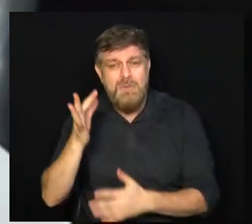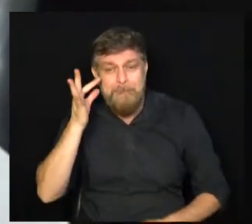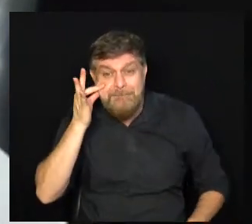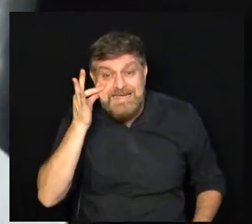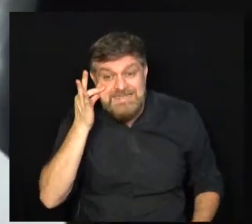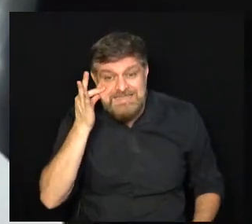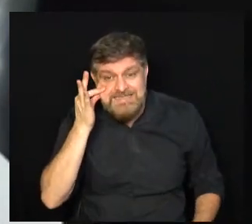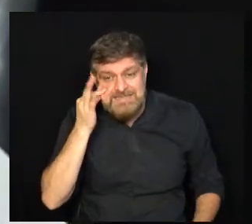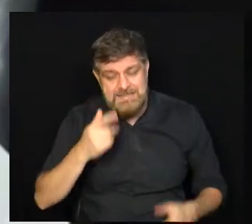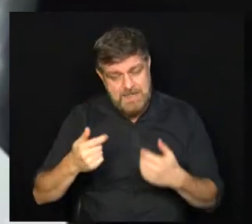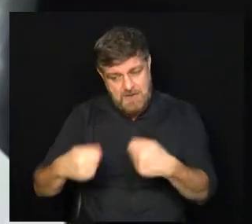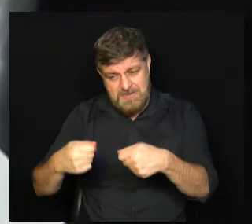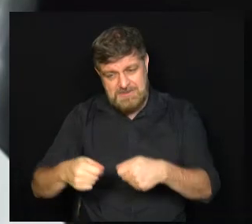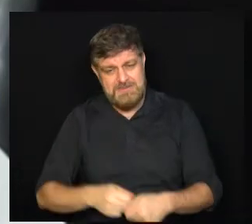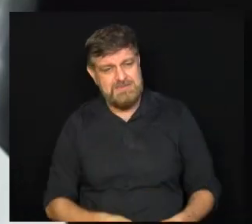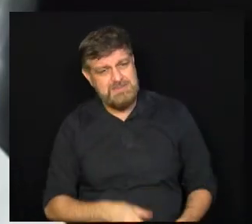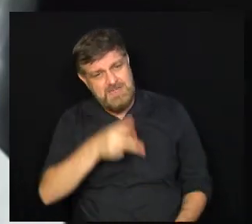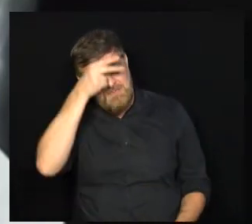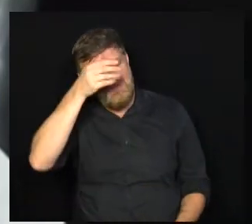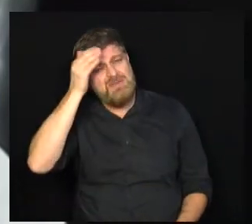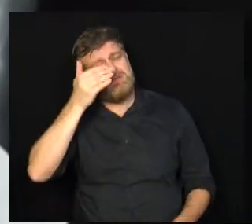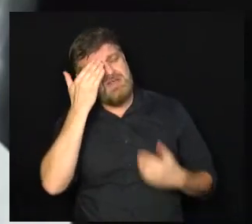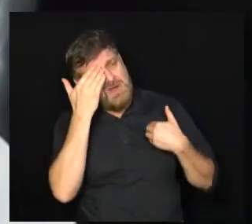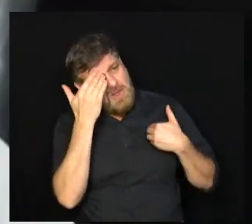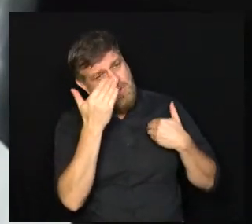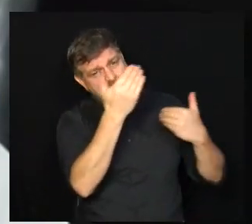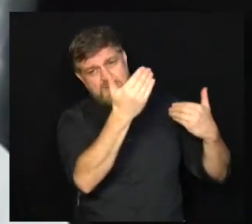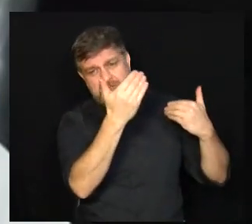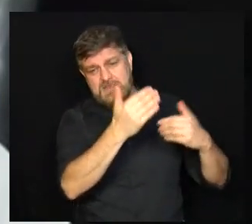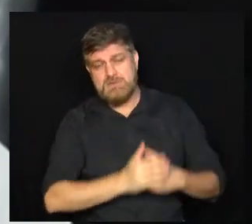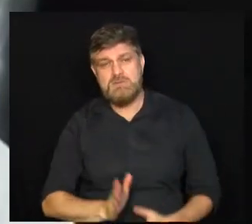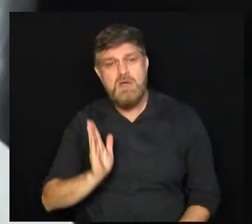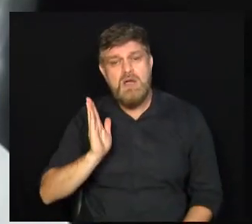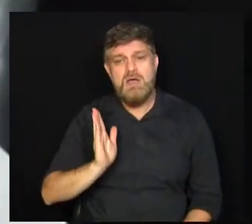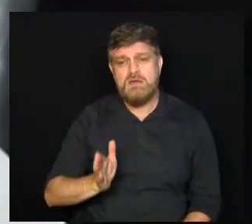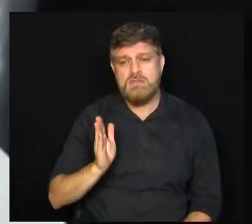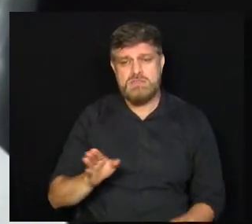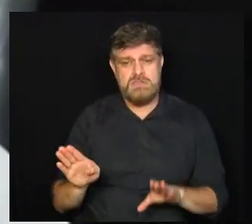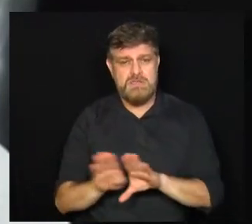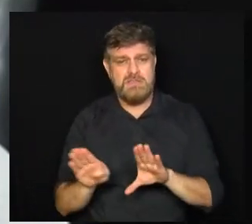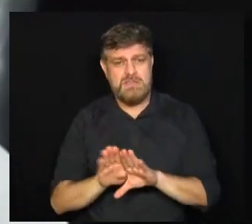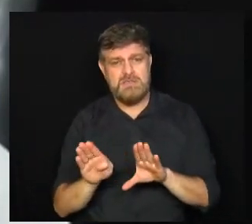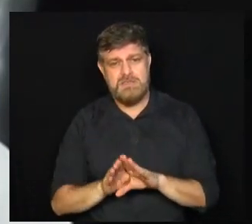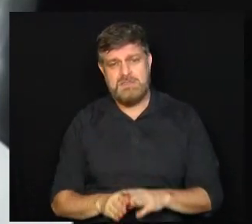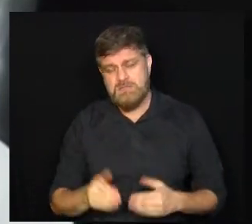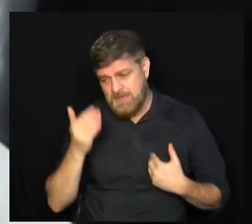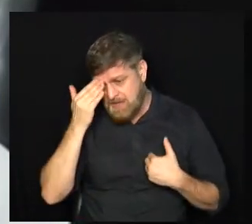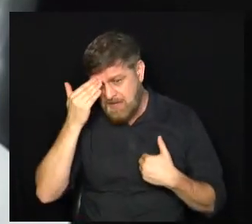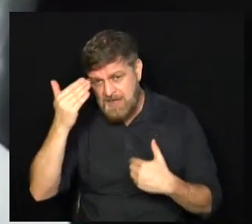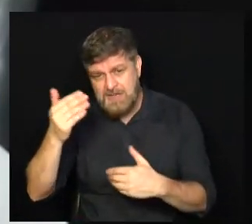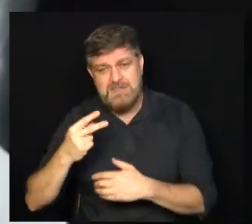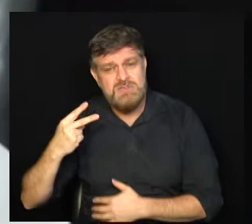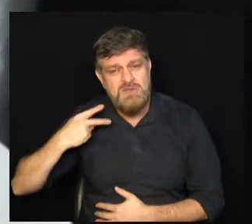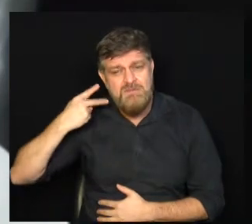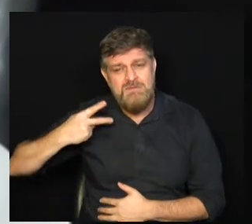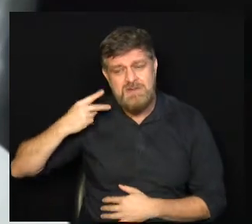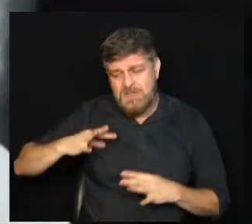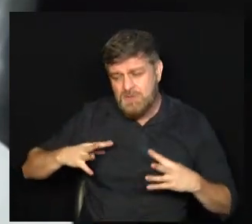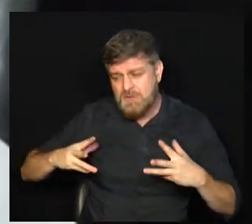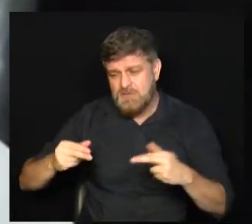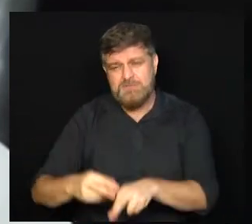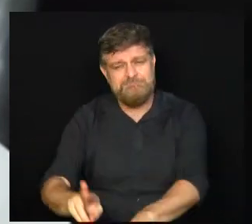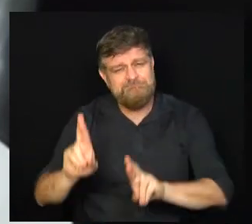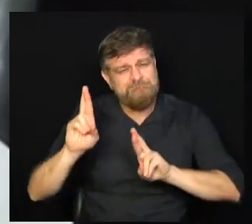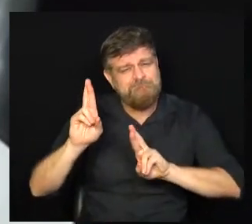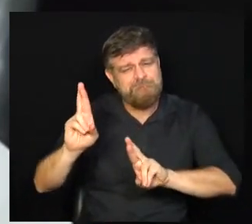obrigado, prefeito. E agradeço já a gentileza e a atenção dos nossos vereadores, na